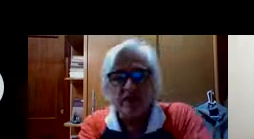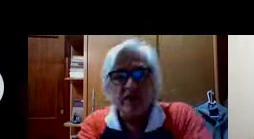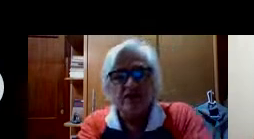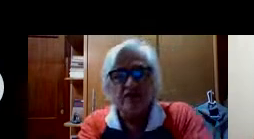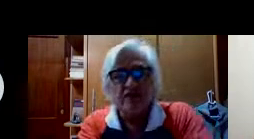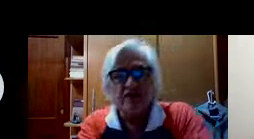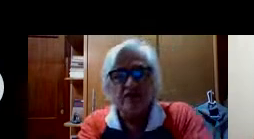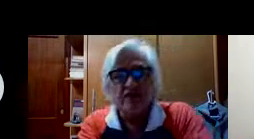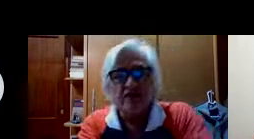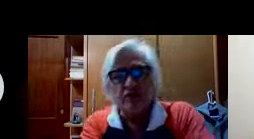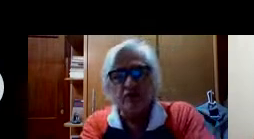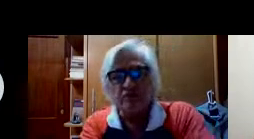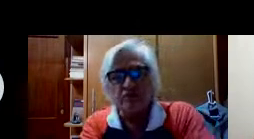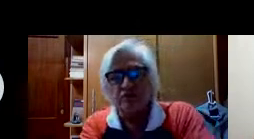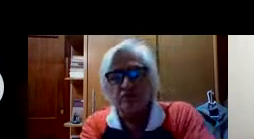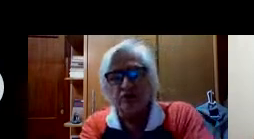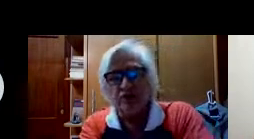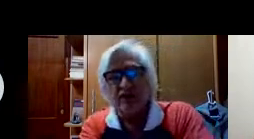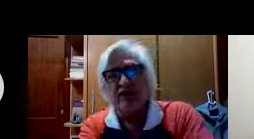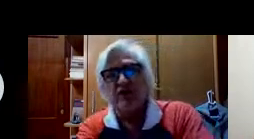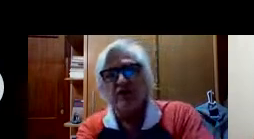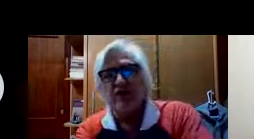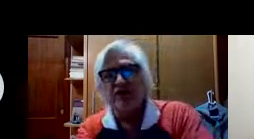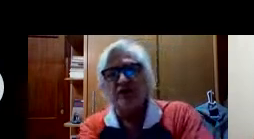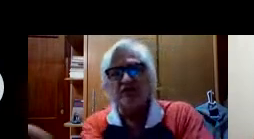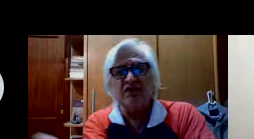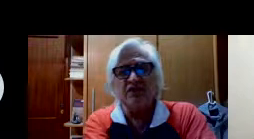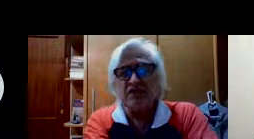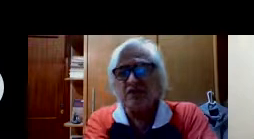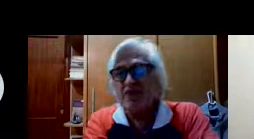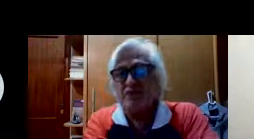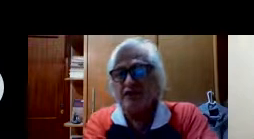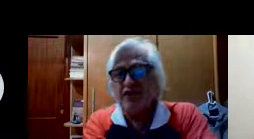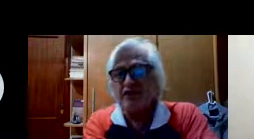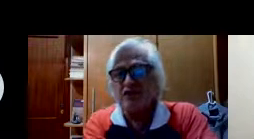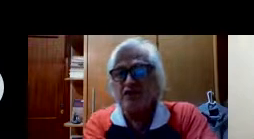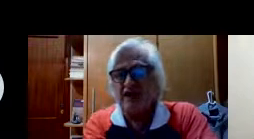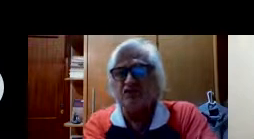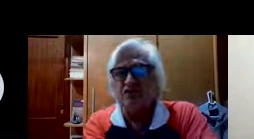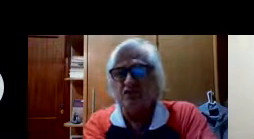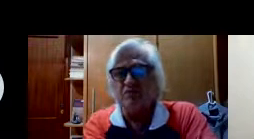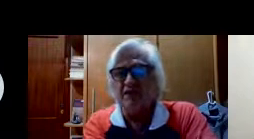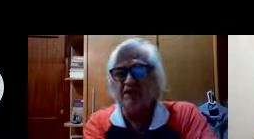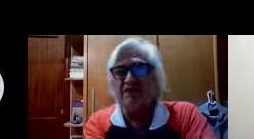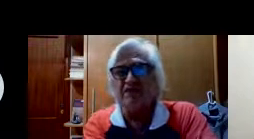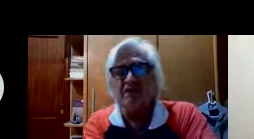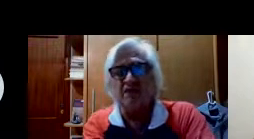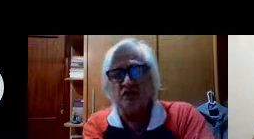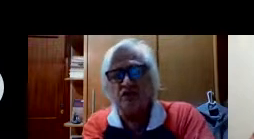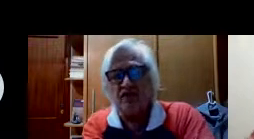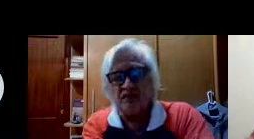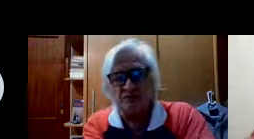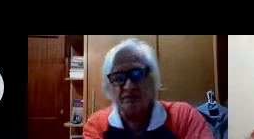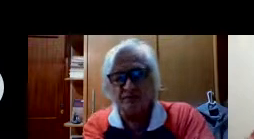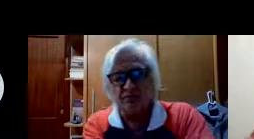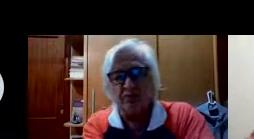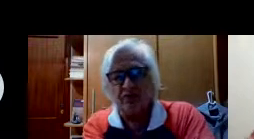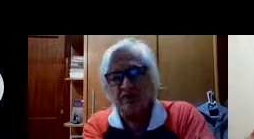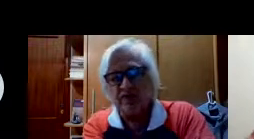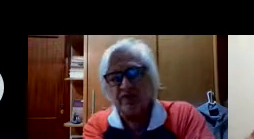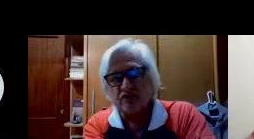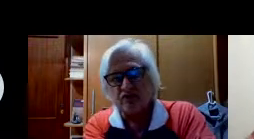maior. Se você pegar ouro, é maior ainda. Vamos dizer que você pegue um pedaço de aço que pese 700